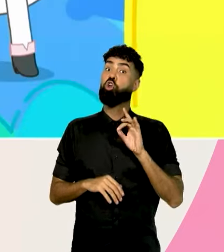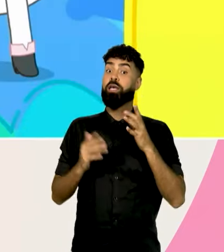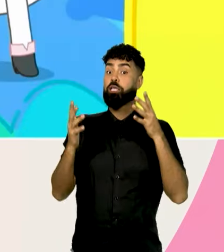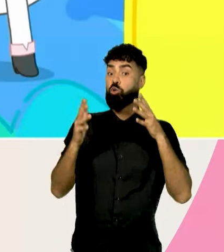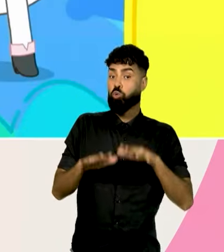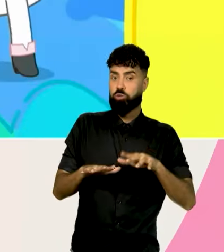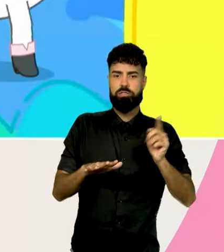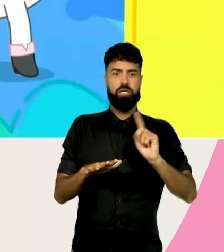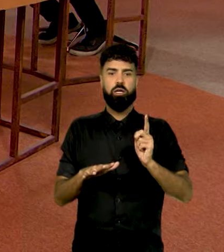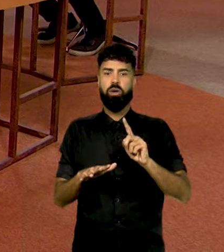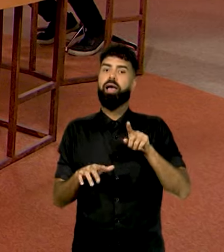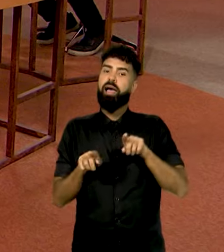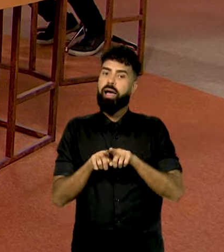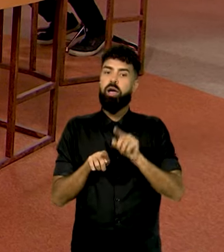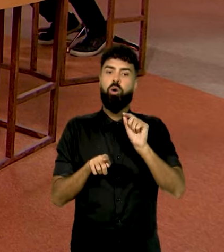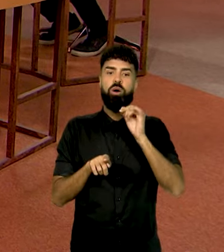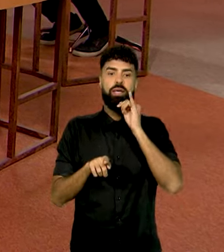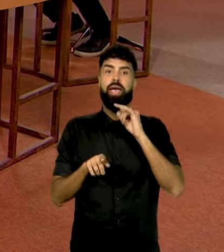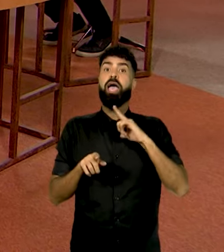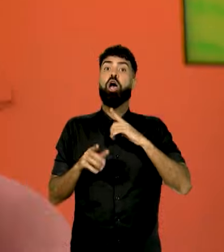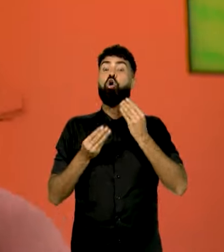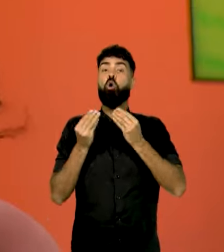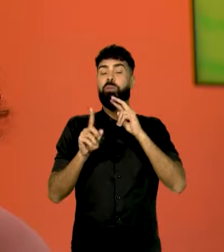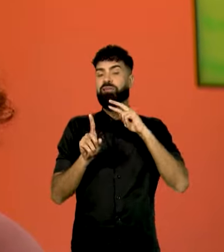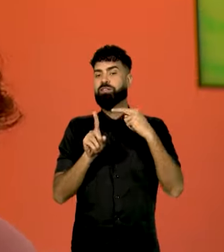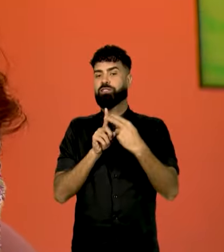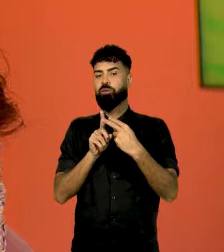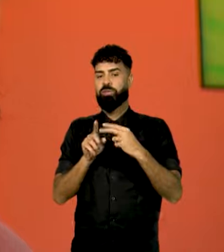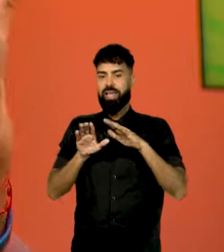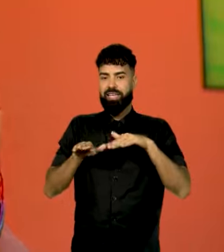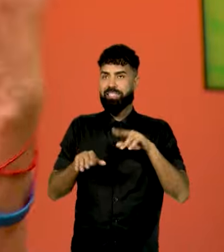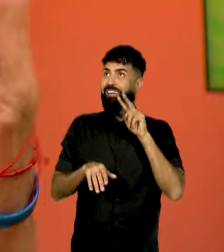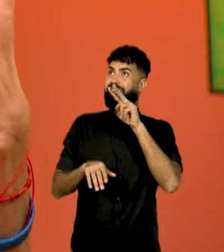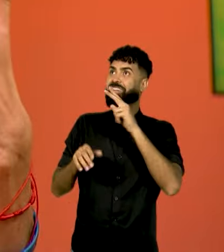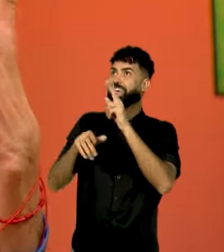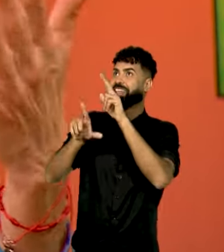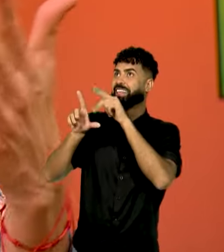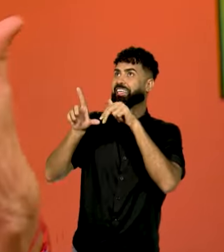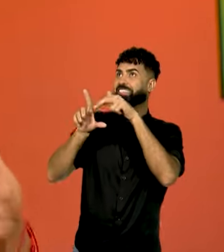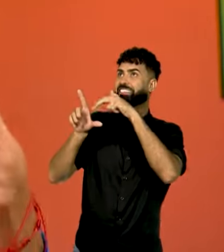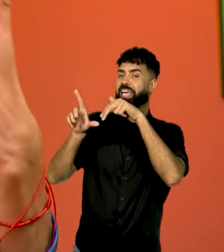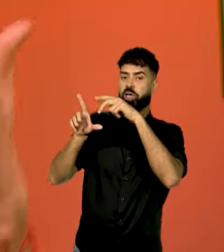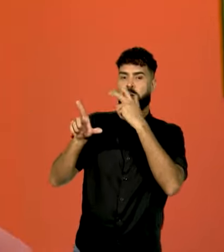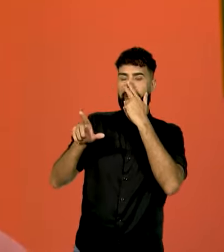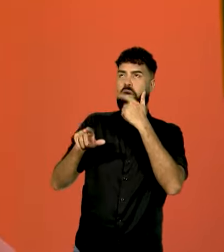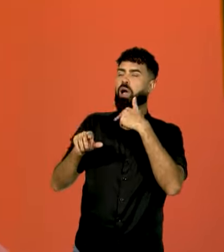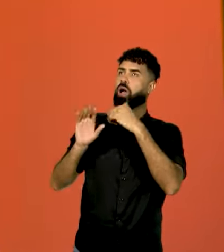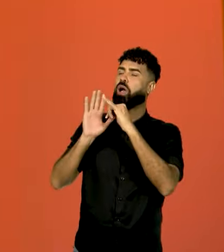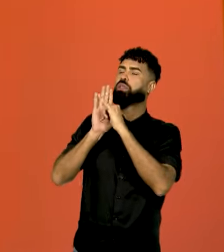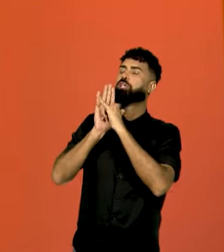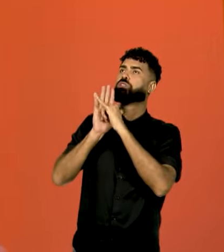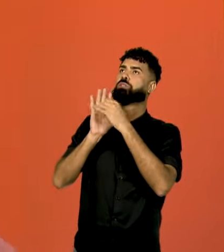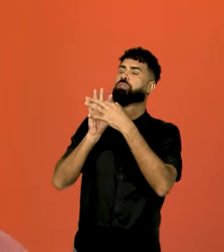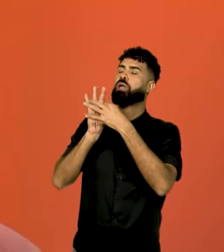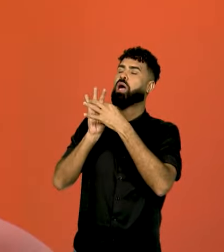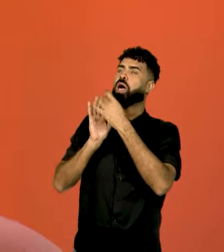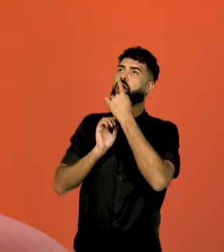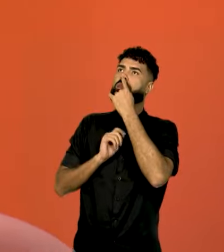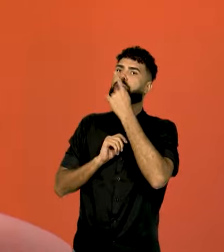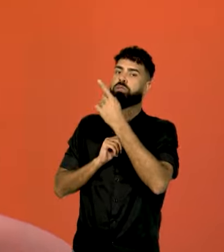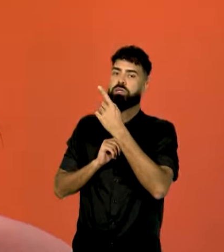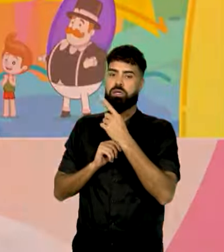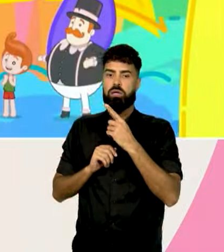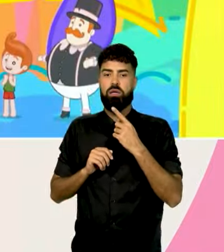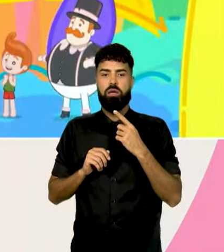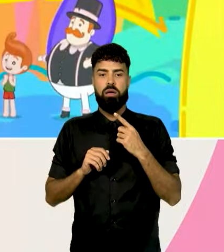você... É como eles enxergam, né? Porque a criança vê um desenho, não sei o quê, você tá meio que se identificando com aquilo, né? Exatamente. Então você